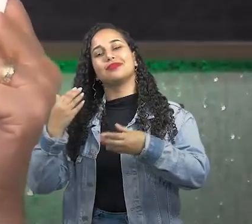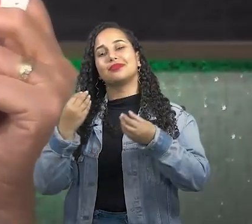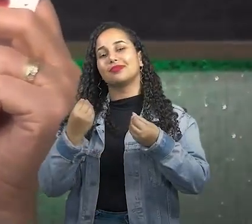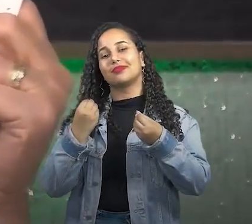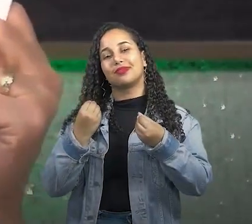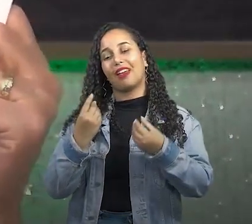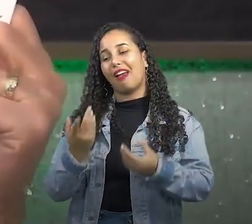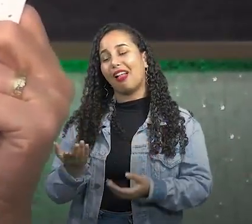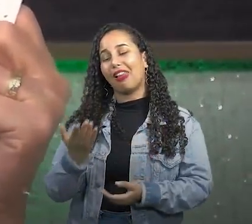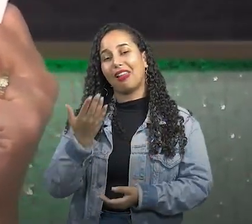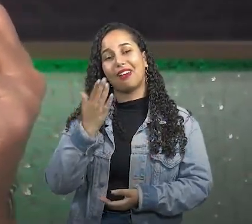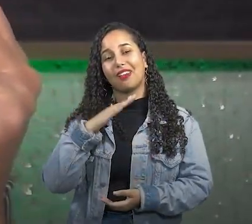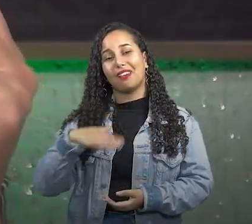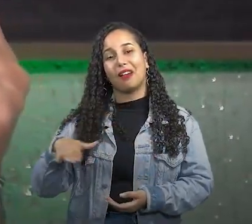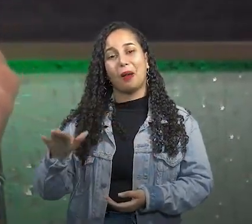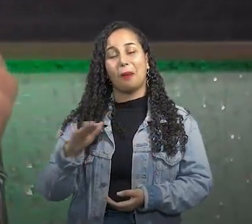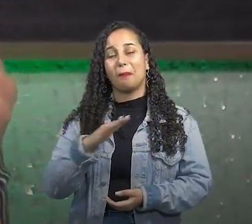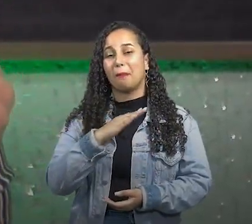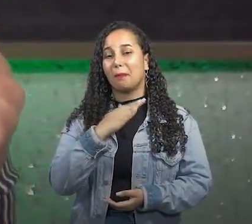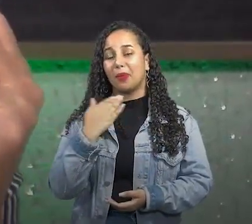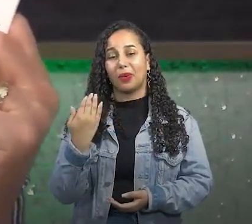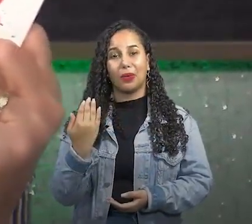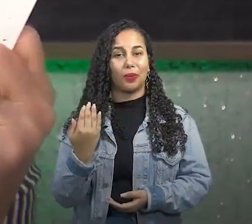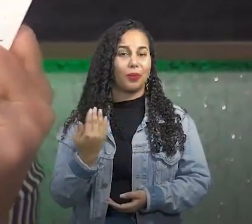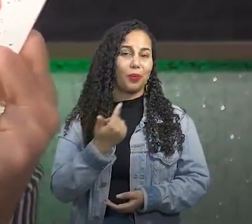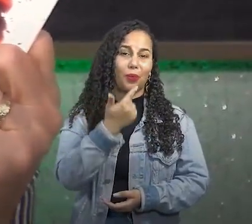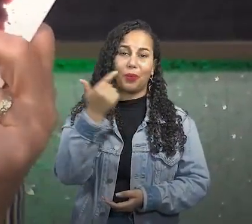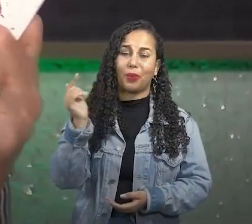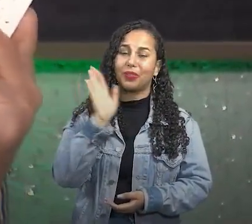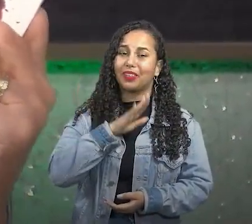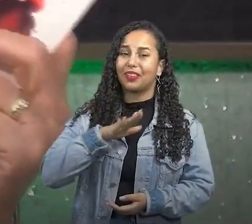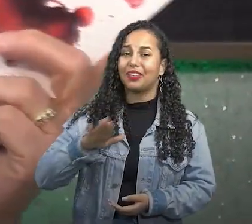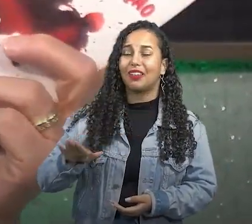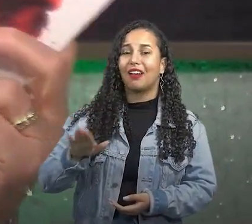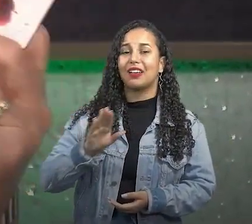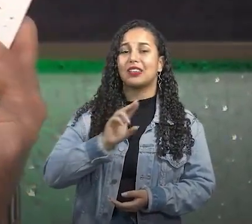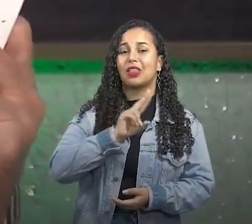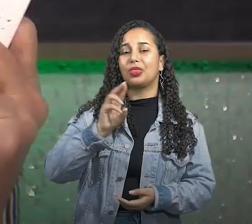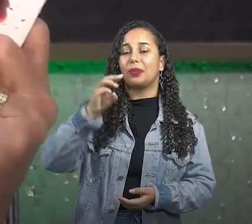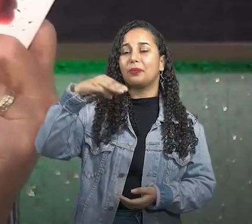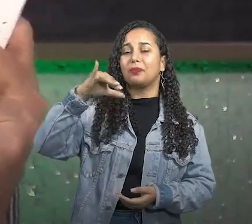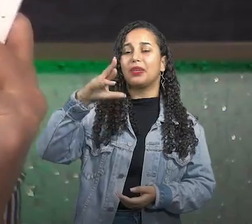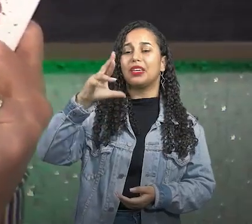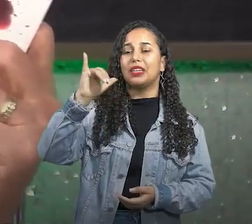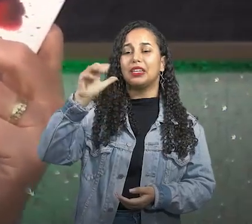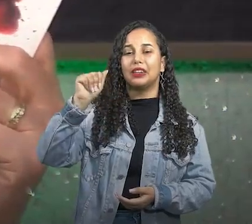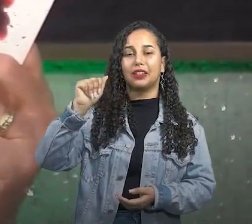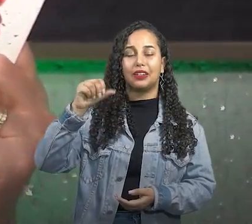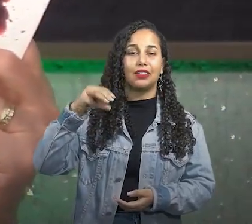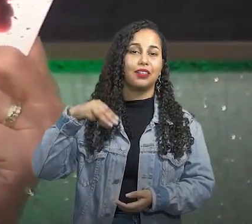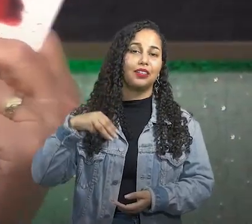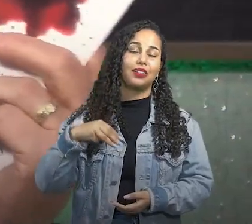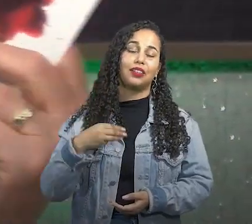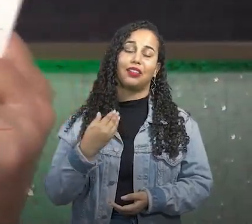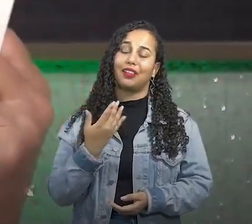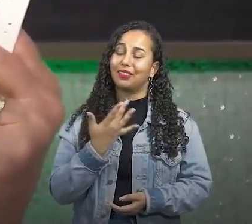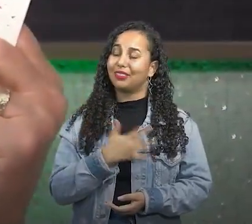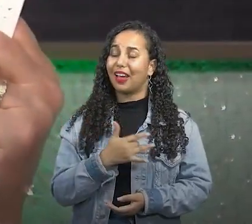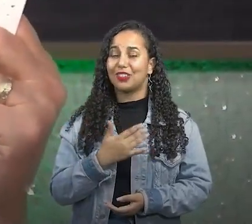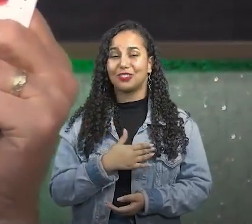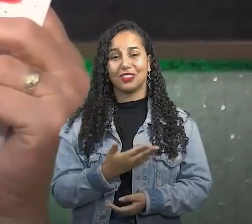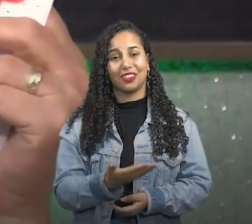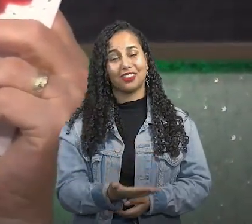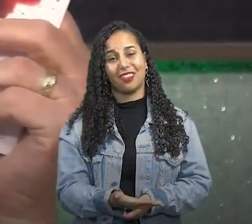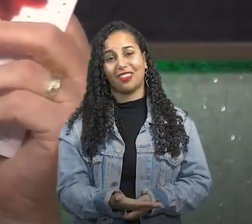cheguei, encontrei aquela doçura. Ah, Miriam, ai meu Jesus, a Miriam, pequena menina, Miriam